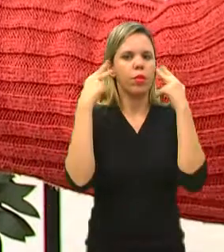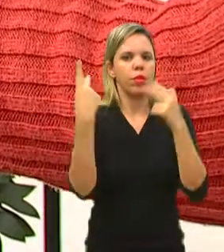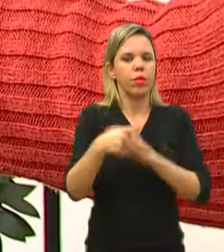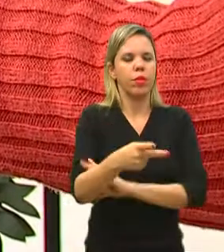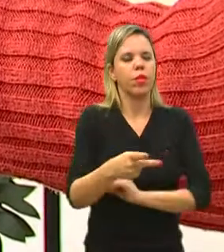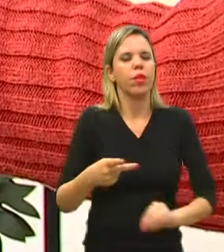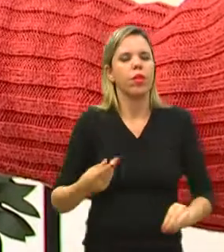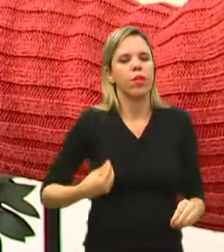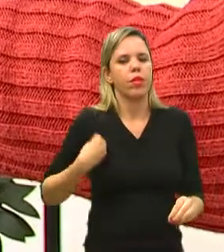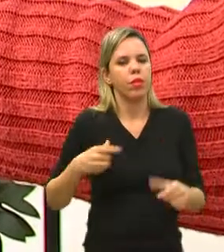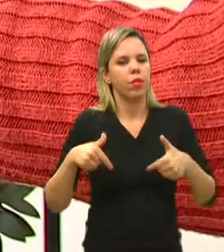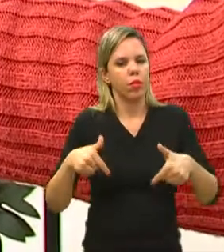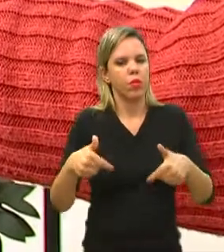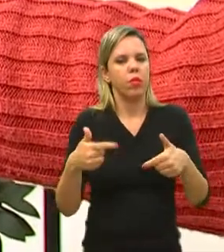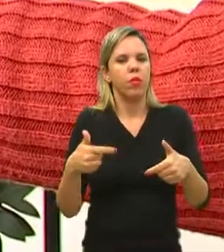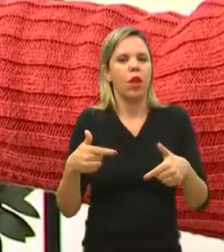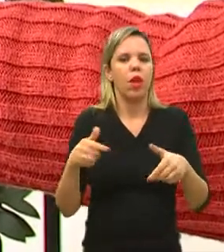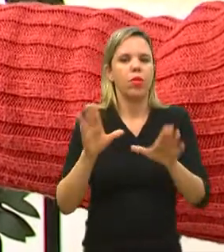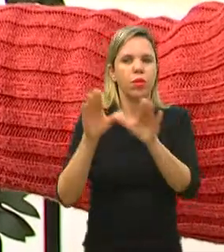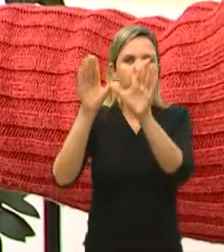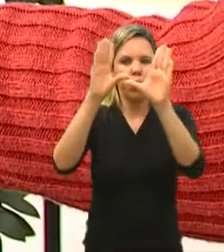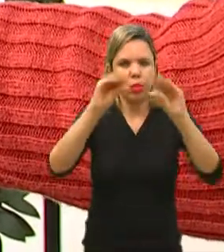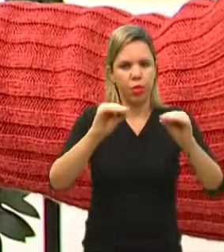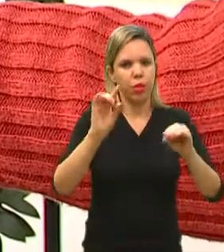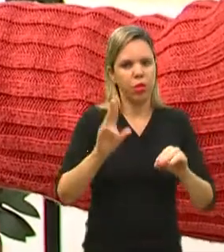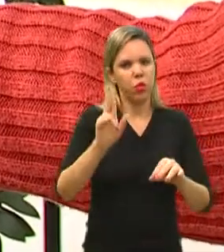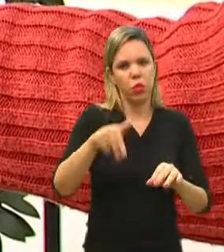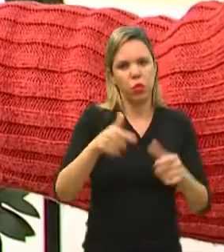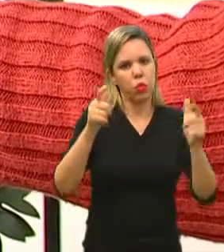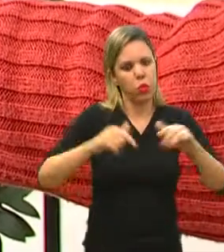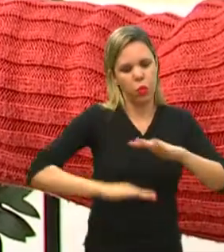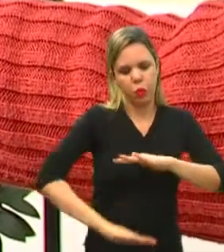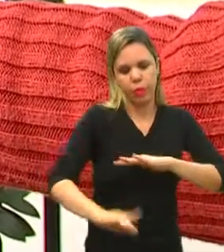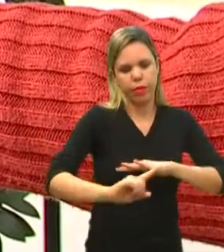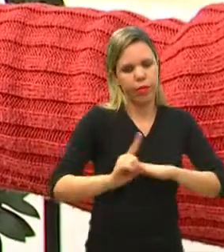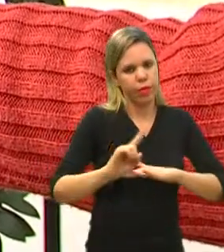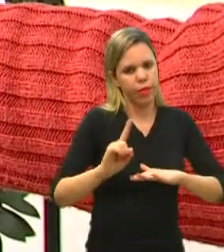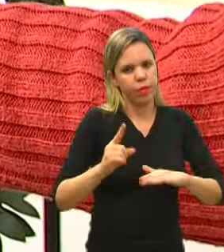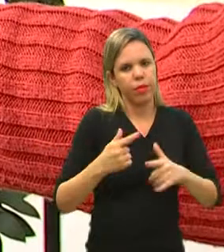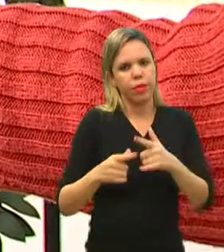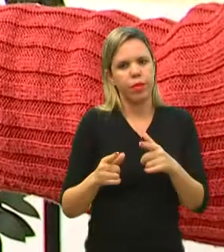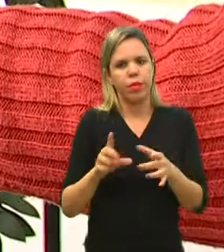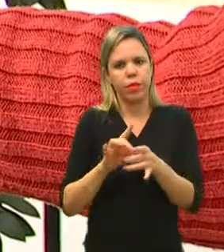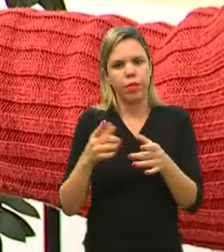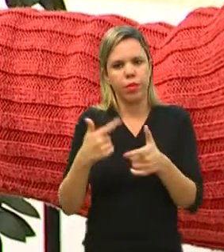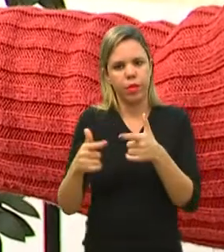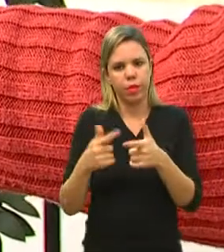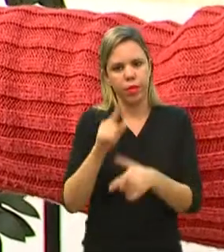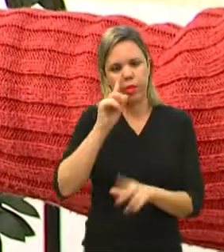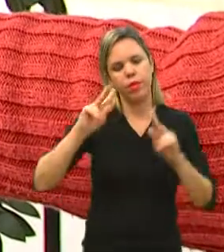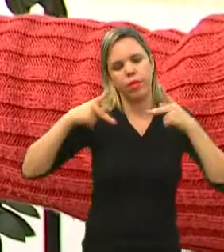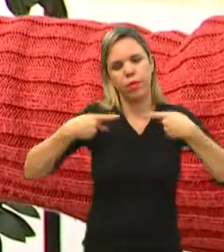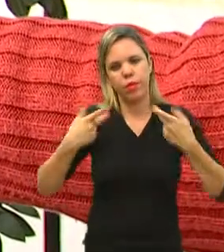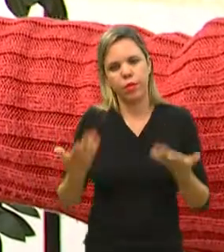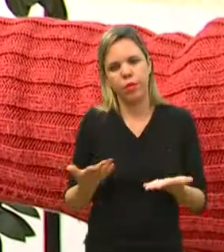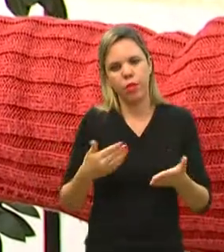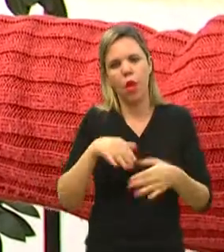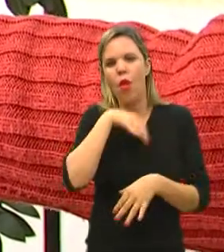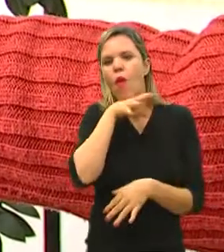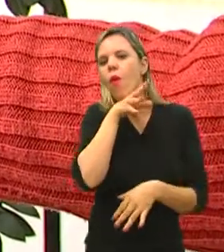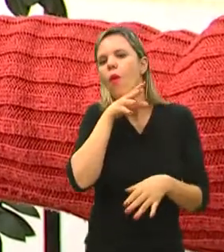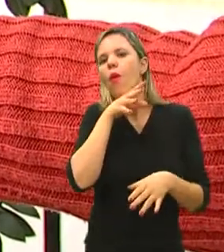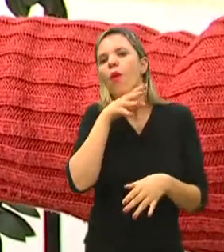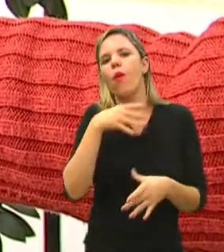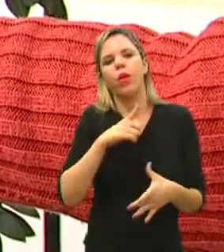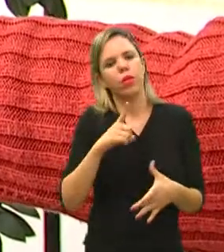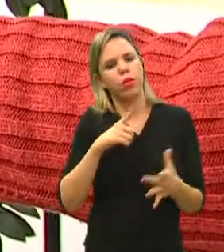comportamento normal, ele vai estar com atividade noturna e nunca vai estar num local baixo que permita que o ser humano ou que o